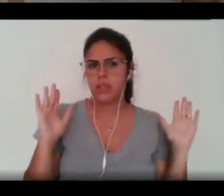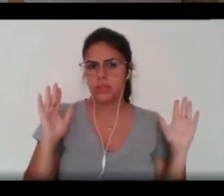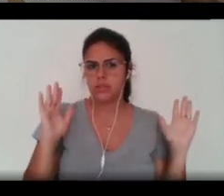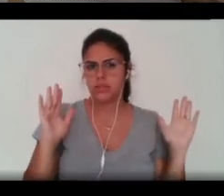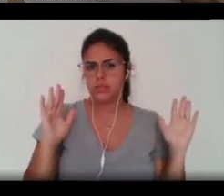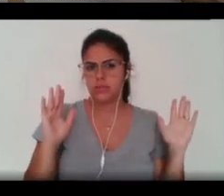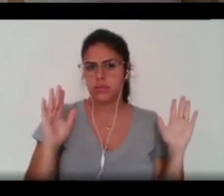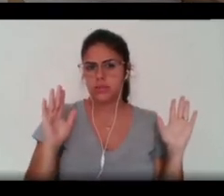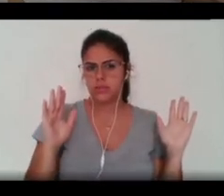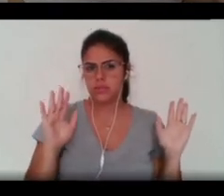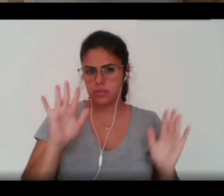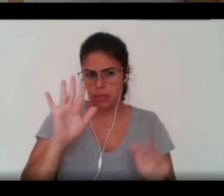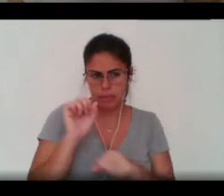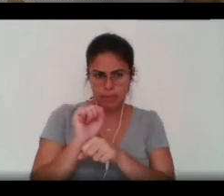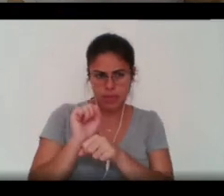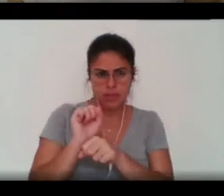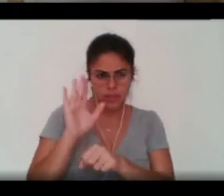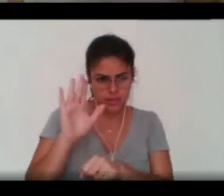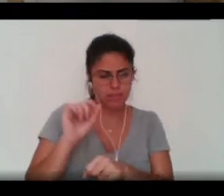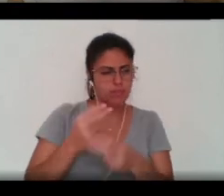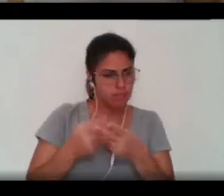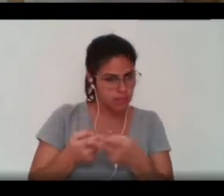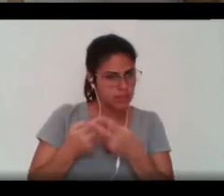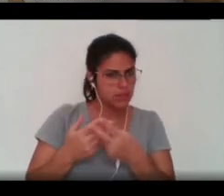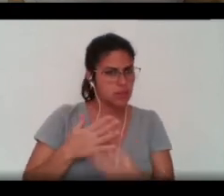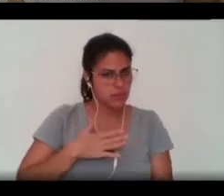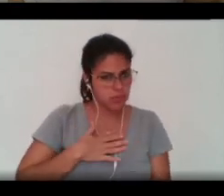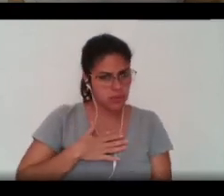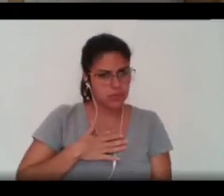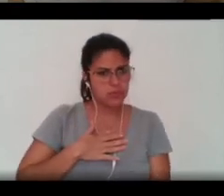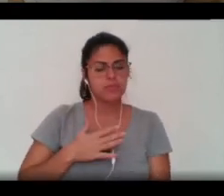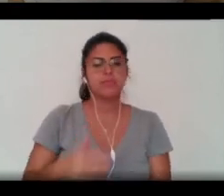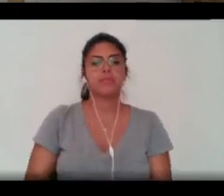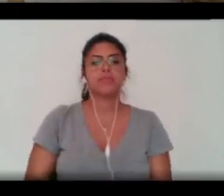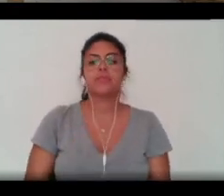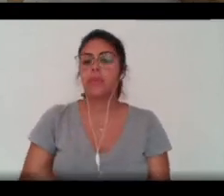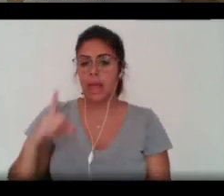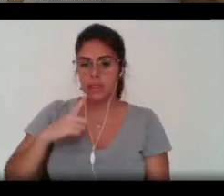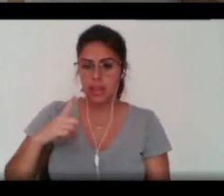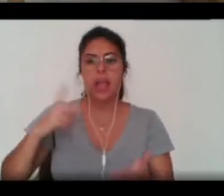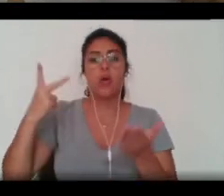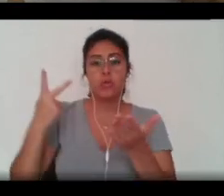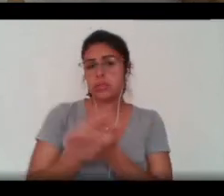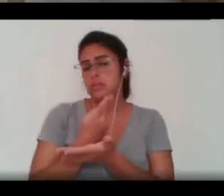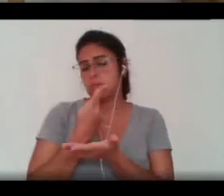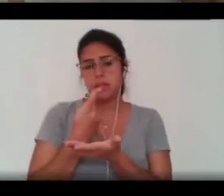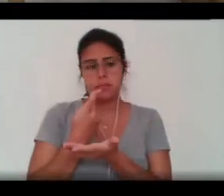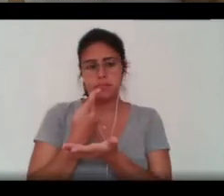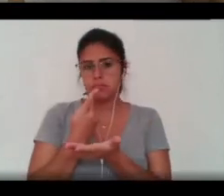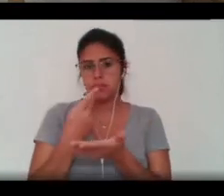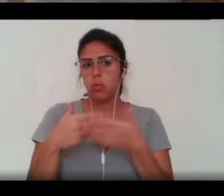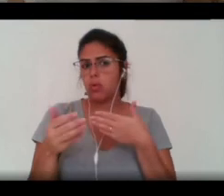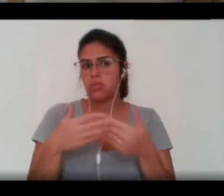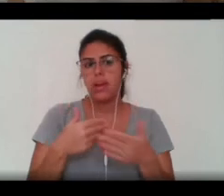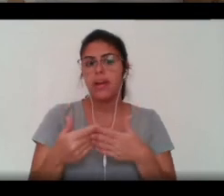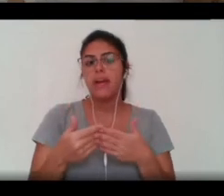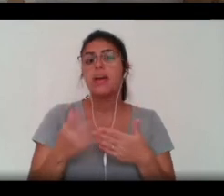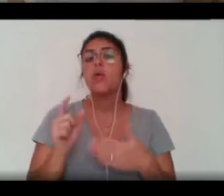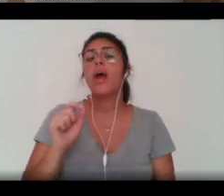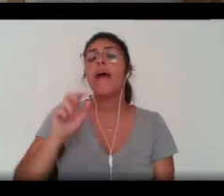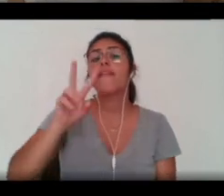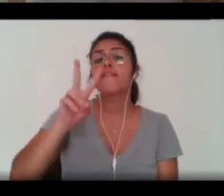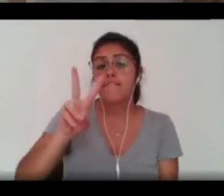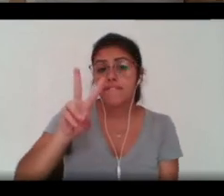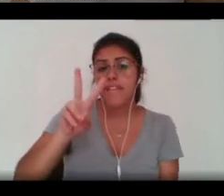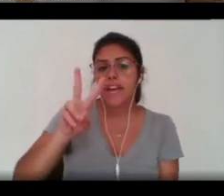pouquinho de paciência comigo, tá? Uma situação em que V igual a 0 e a